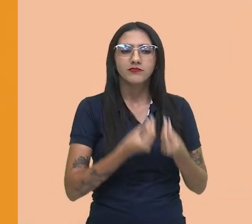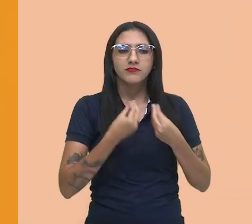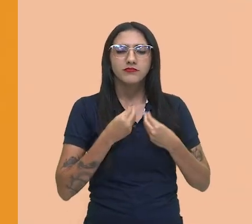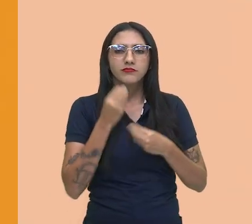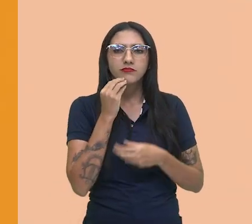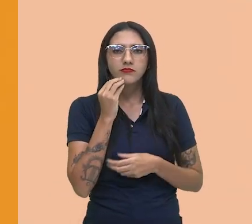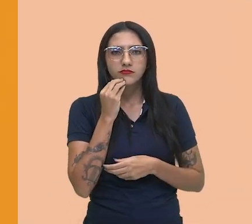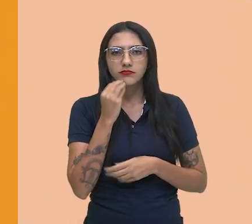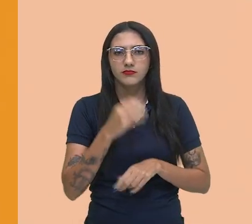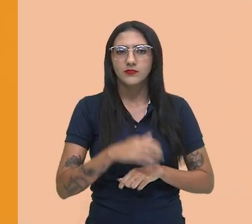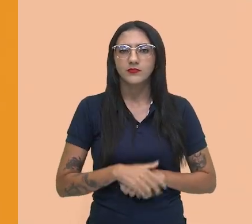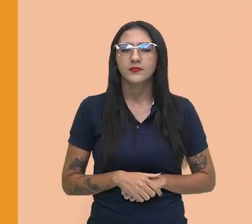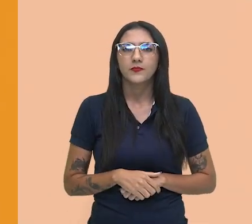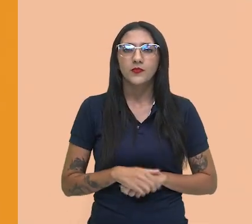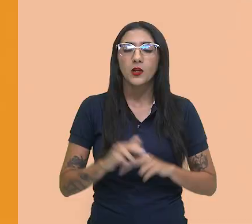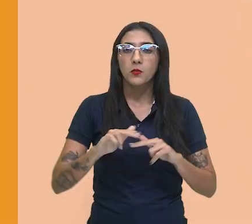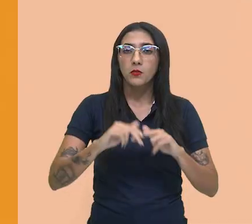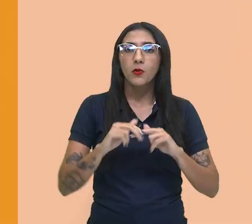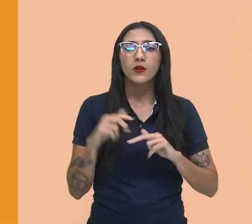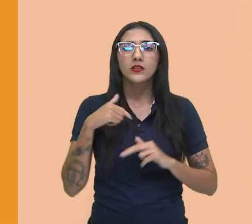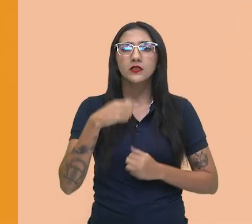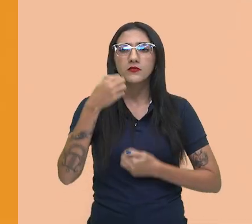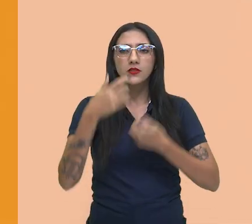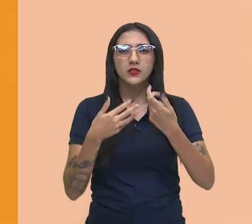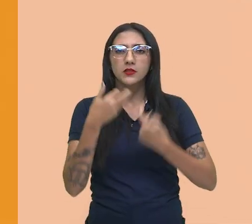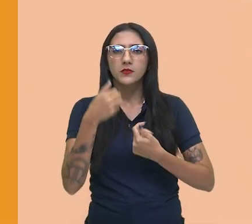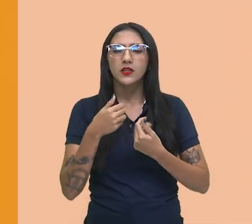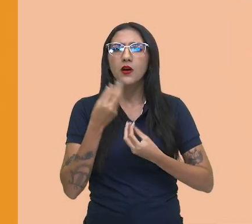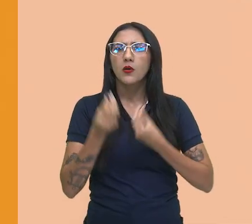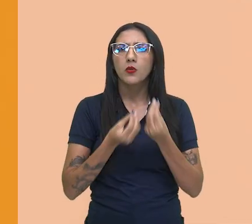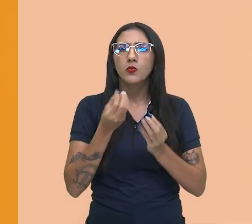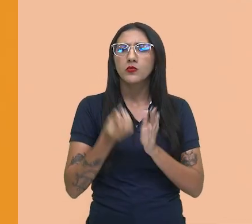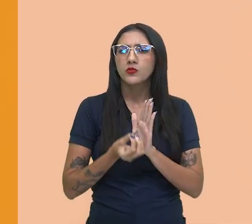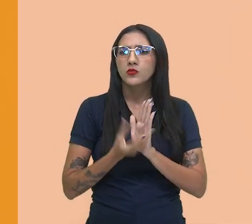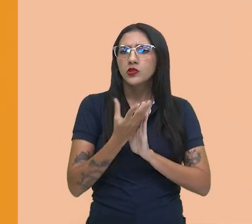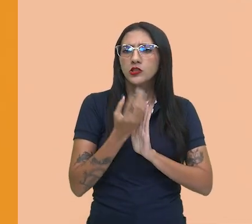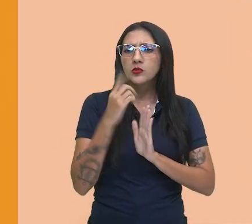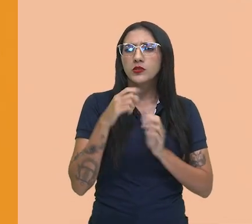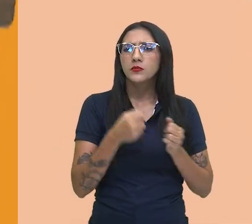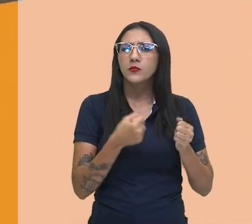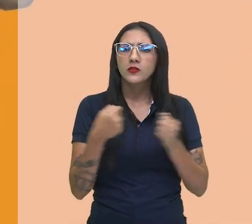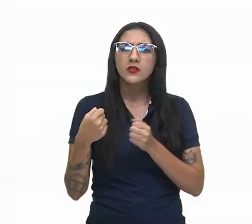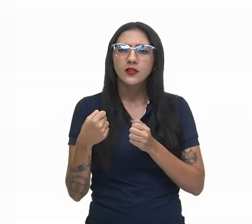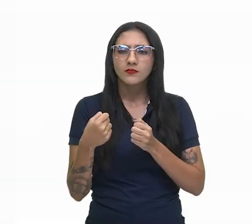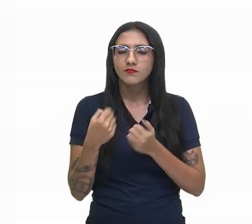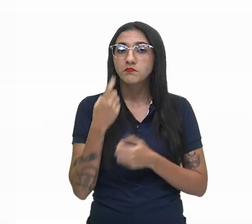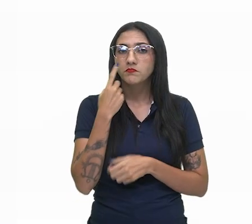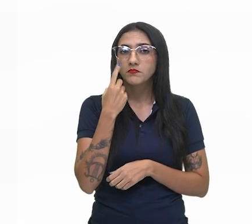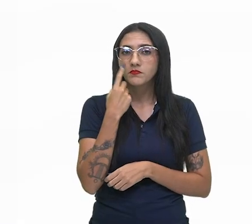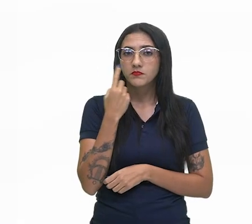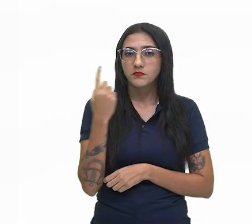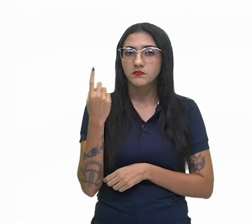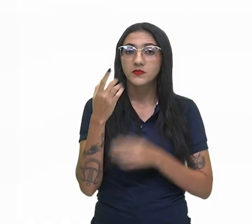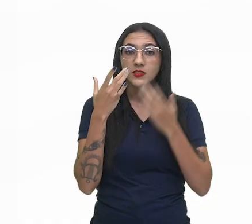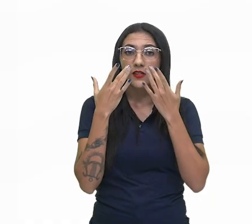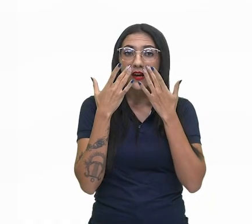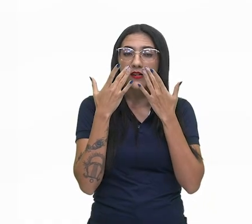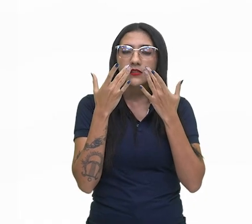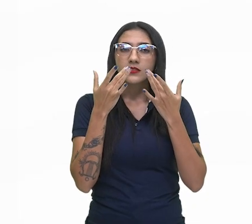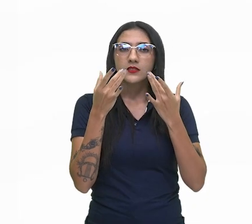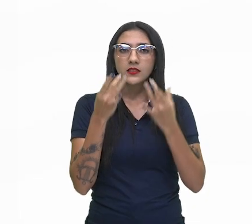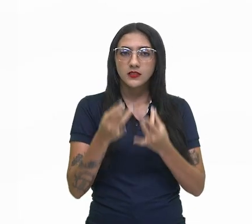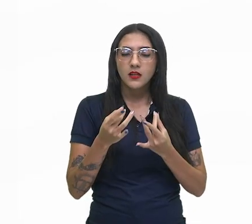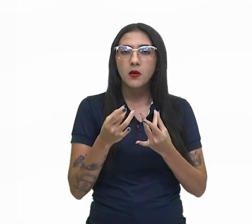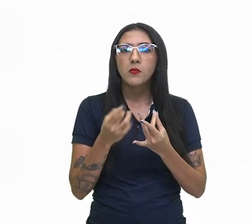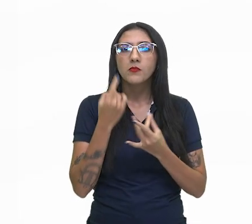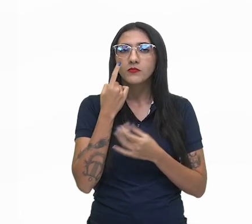legitimidade. Por isso que a gente vai falar, a origem do poder, ele vem da onde? Vamos ver? Ele vem, fica ligado, hein? Fica